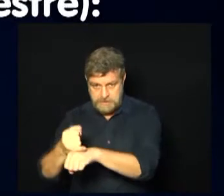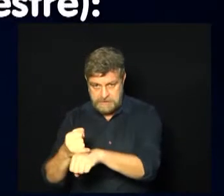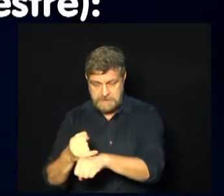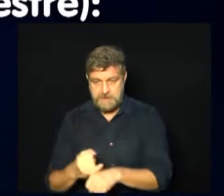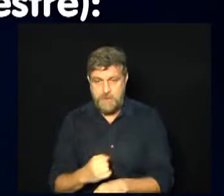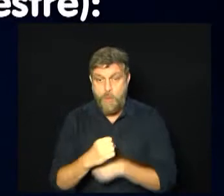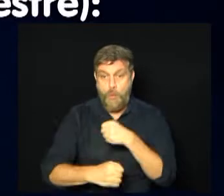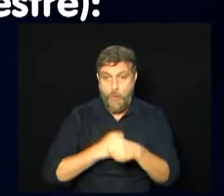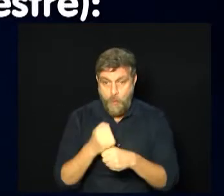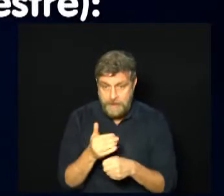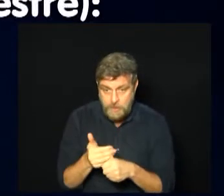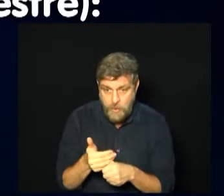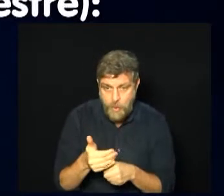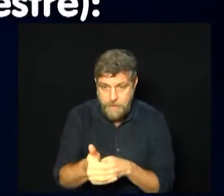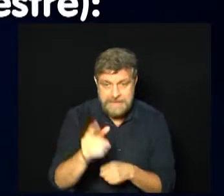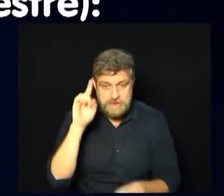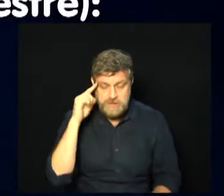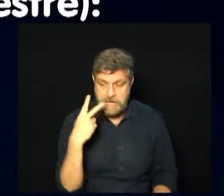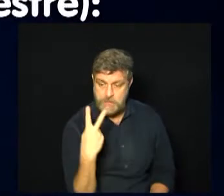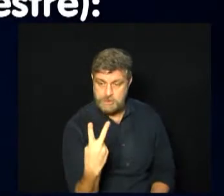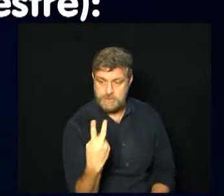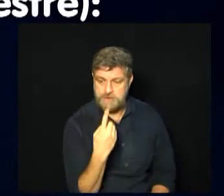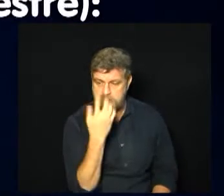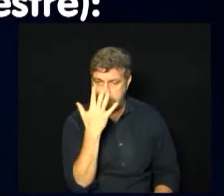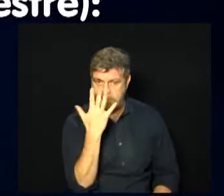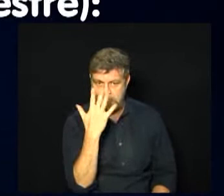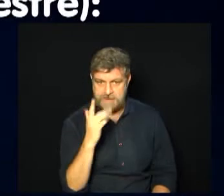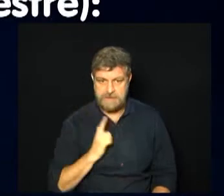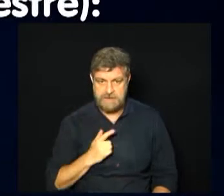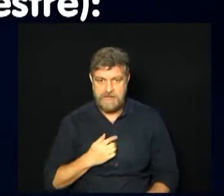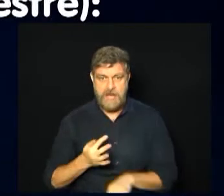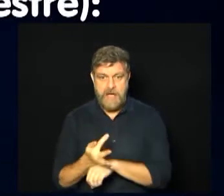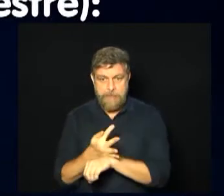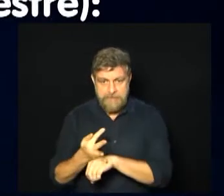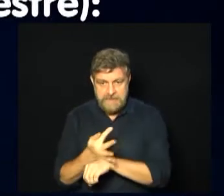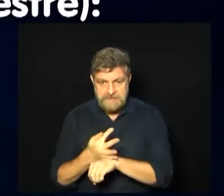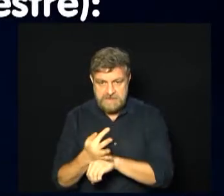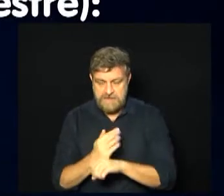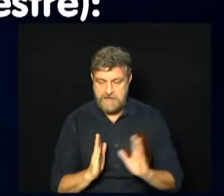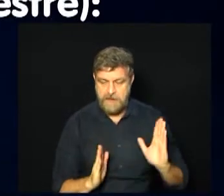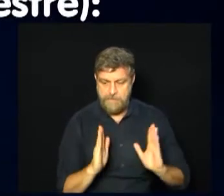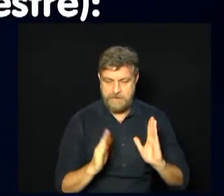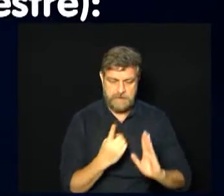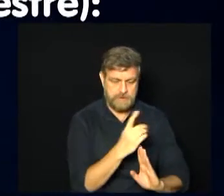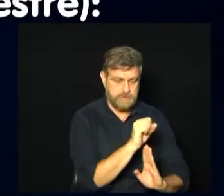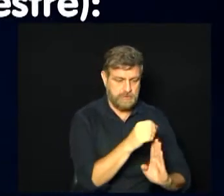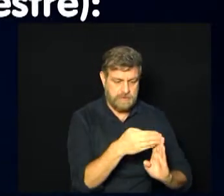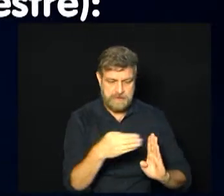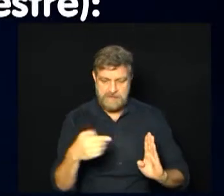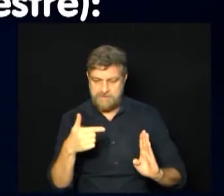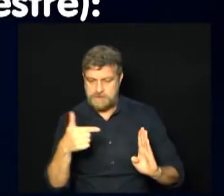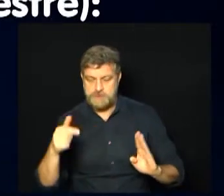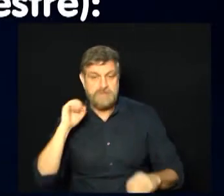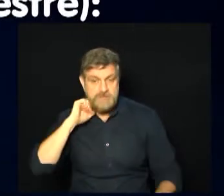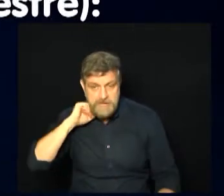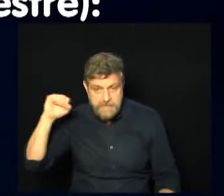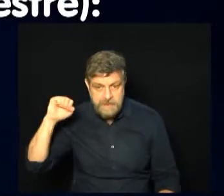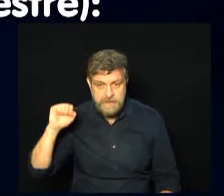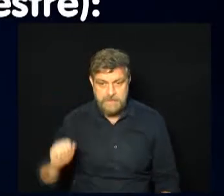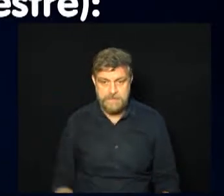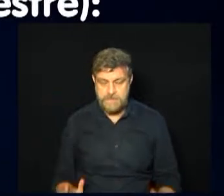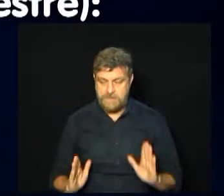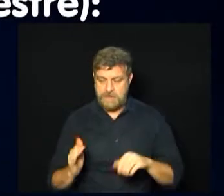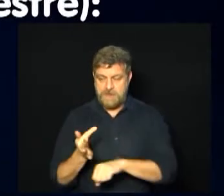ano letivo, então, começa dia 2 de fevereiro. Aí um recesso entre 18 e 22 de abril. Período